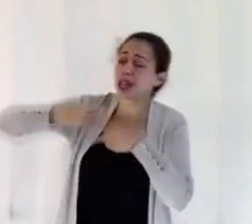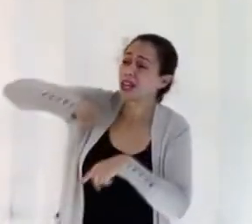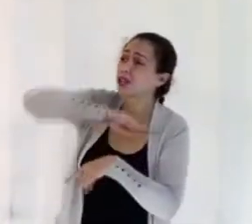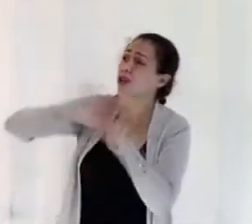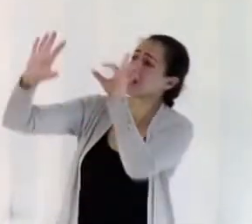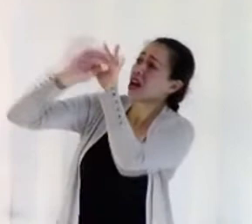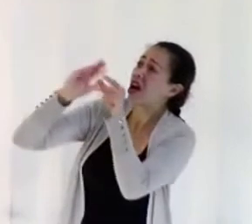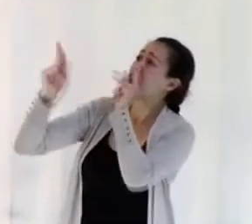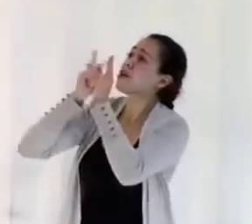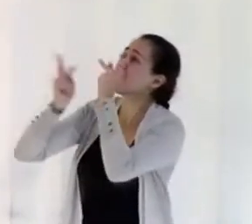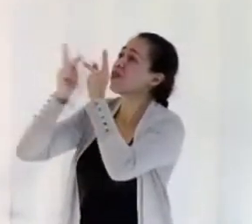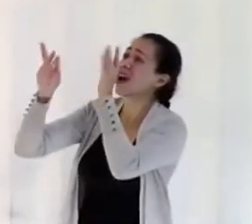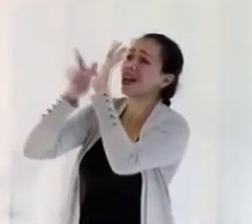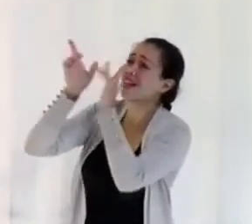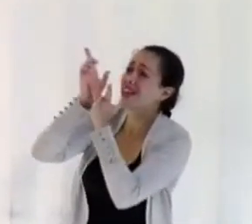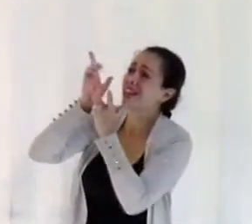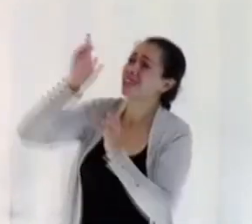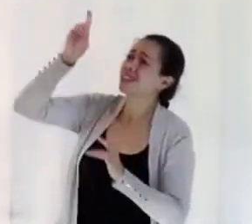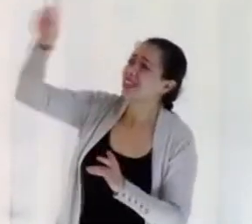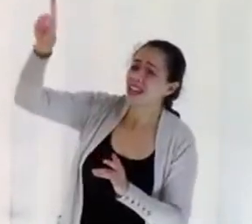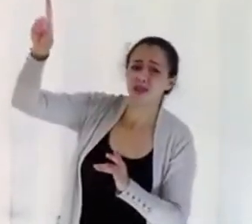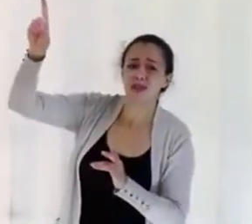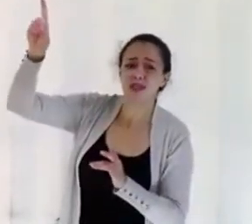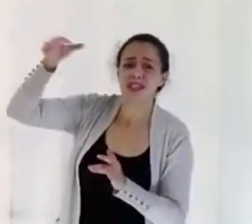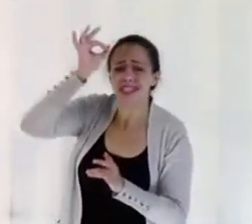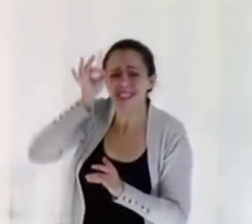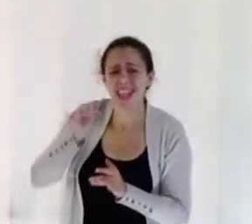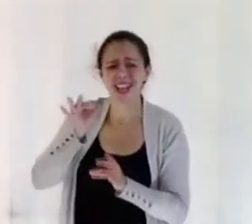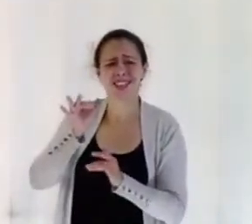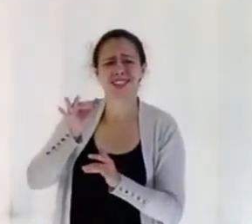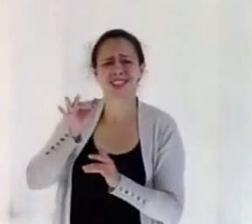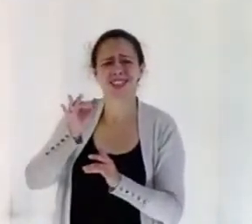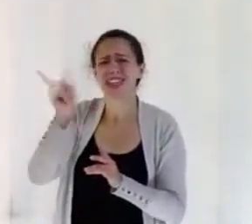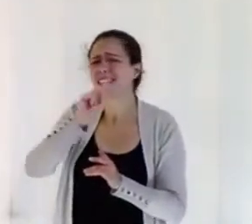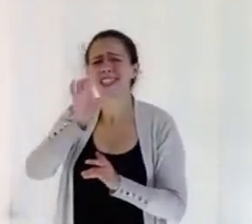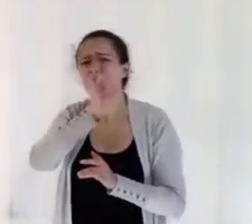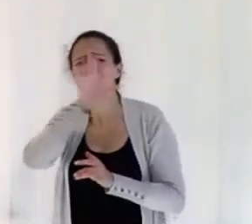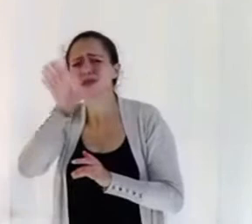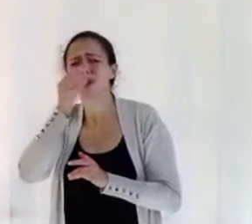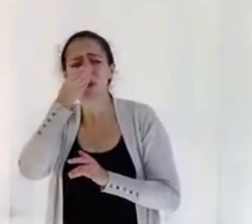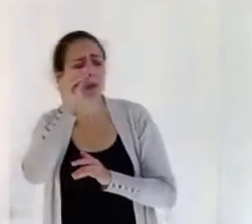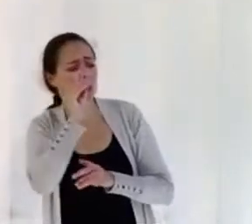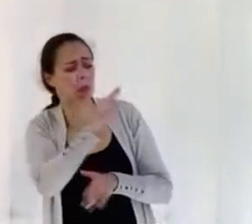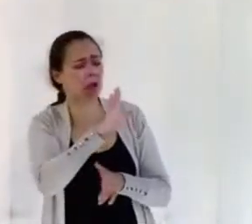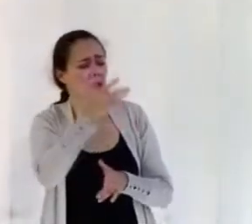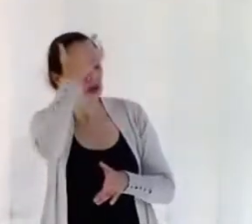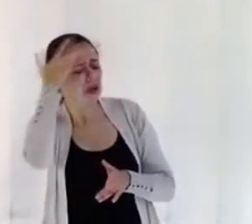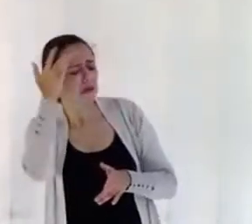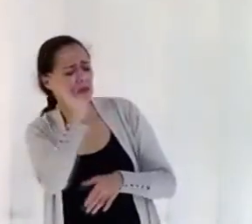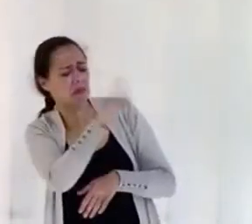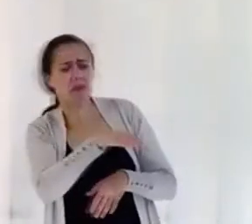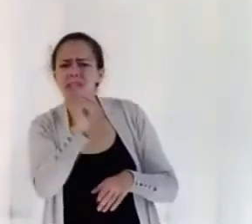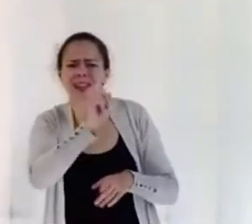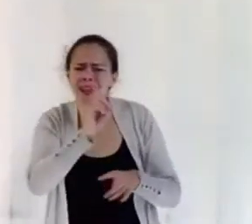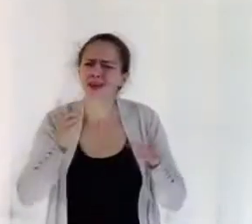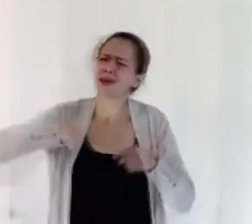nós sacrificamos o nosso louvor, é a Ele que nós prestamos com todo o nosso corpo o culto que Ele merece e que Ele